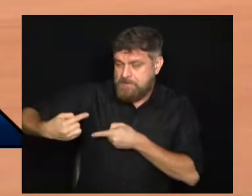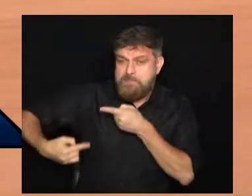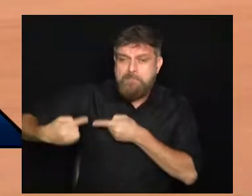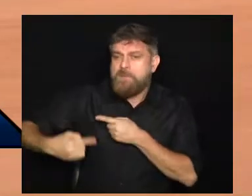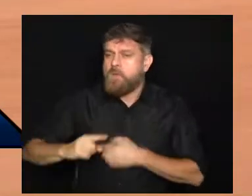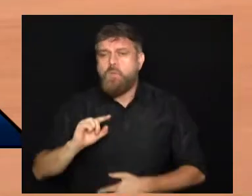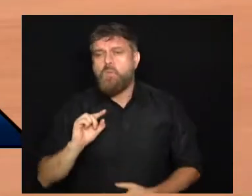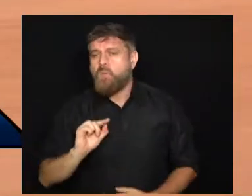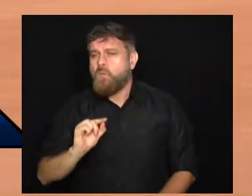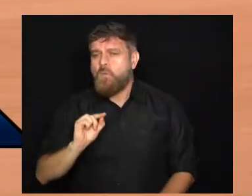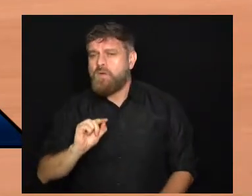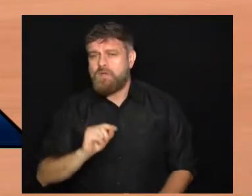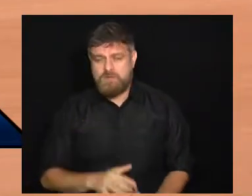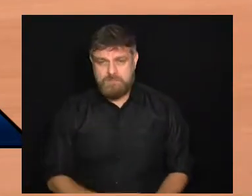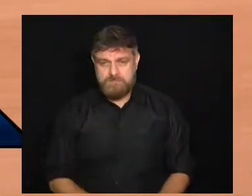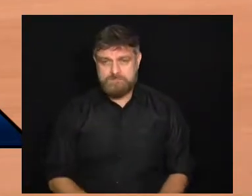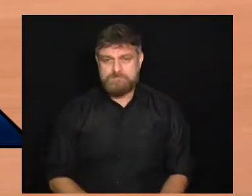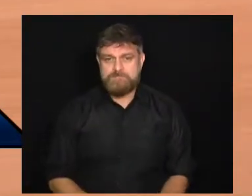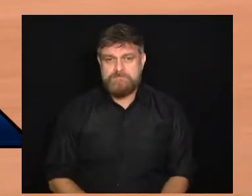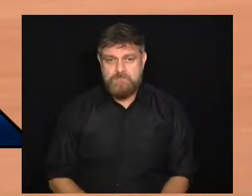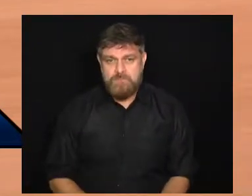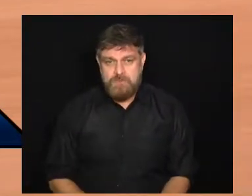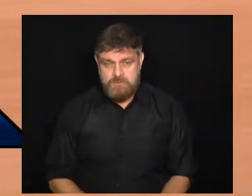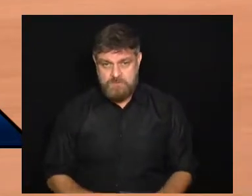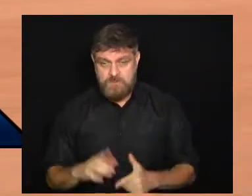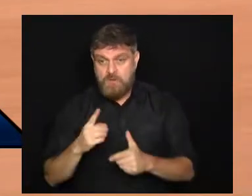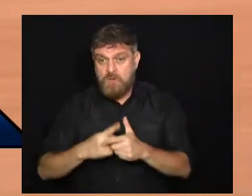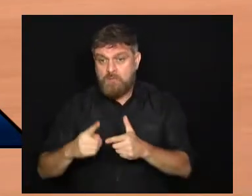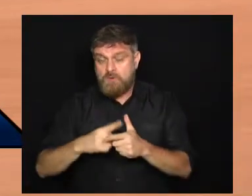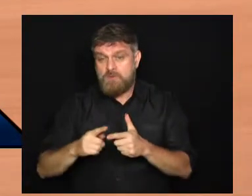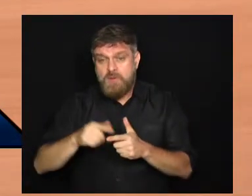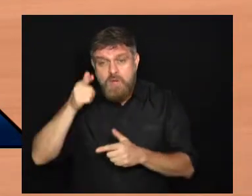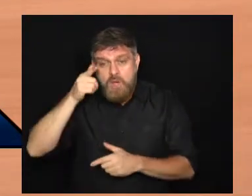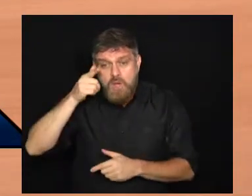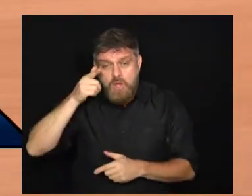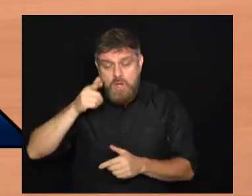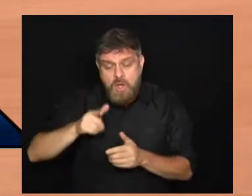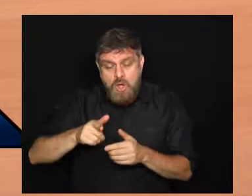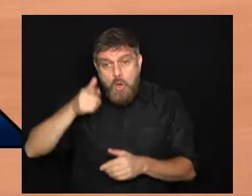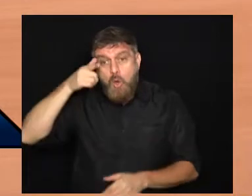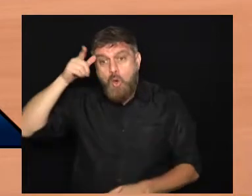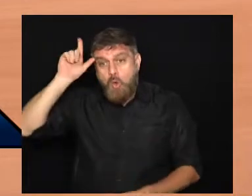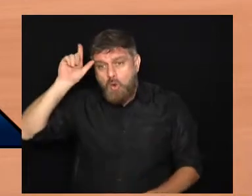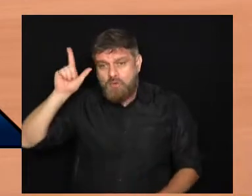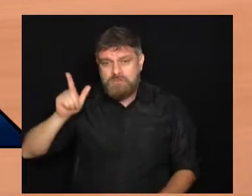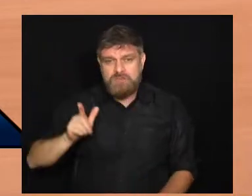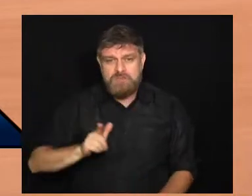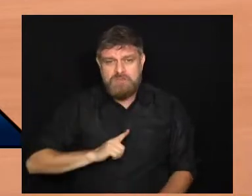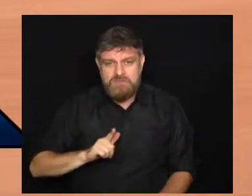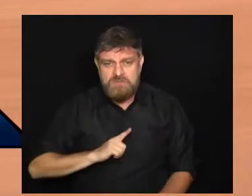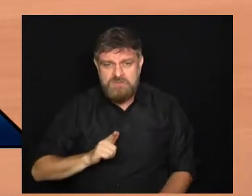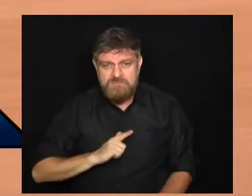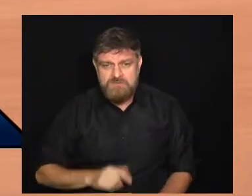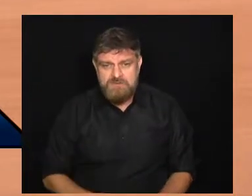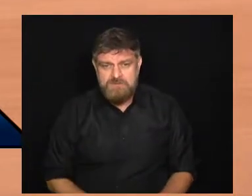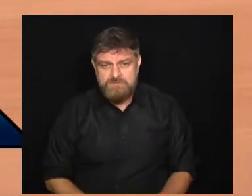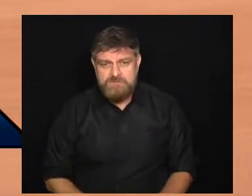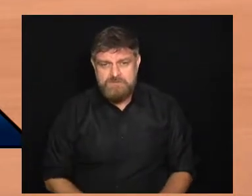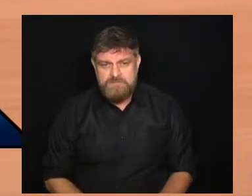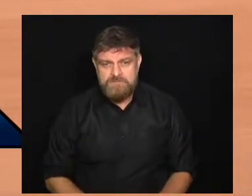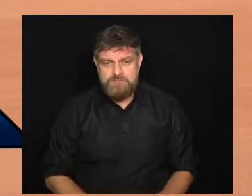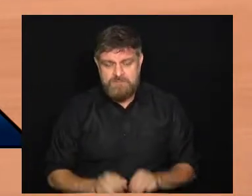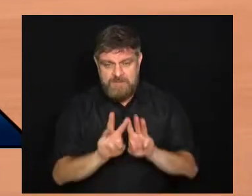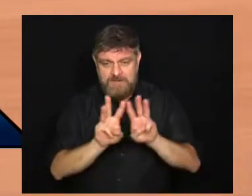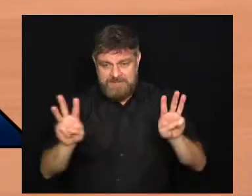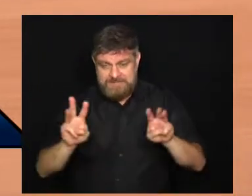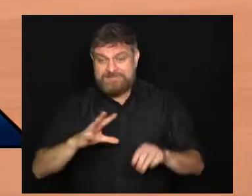que é a situação que foi trazida ontem, né, numa reportagem pelo site A Cidade